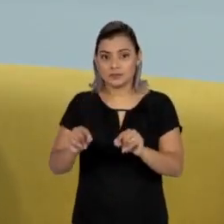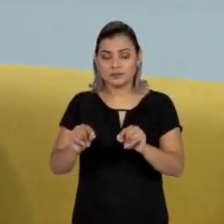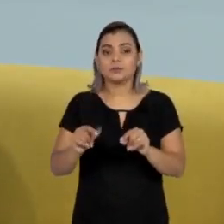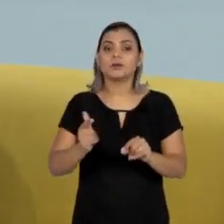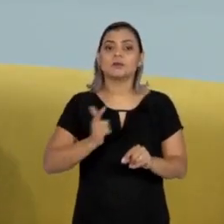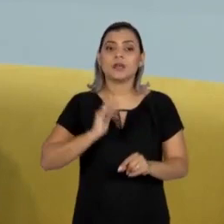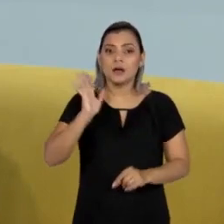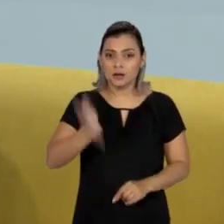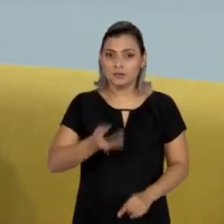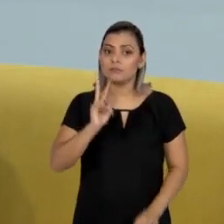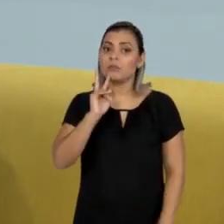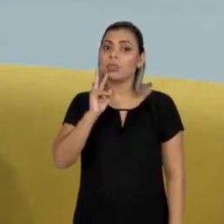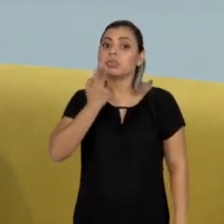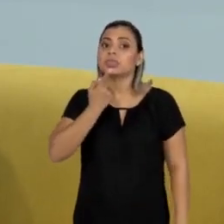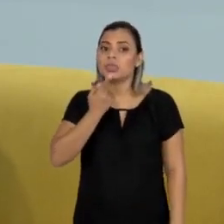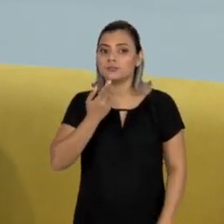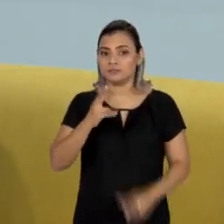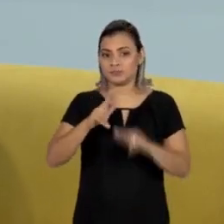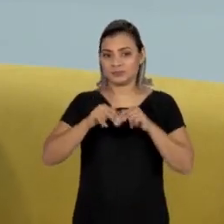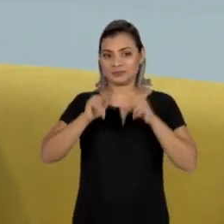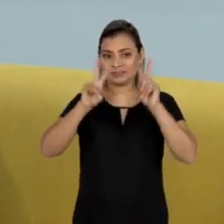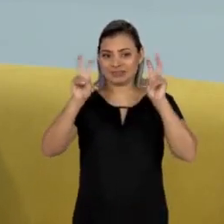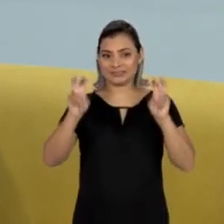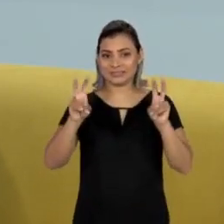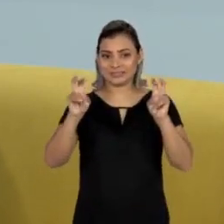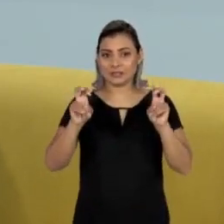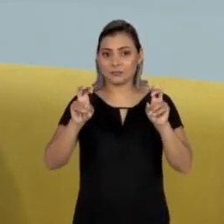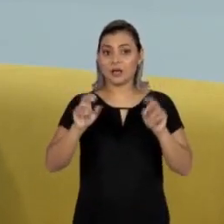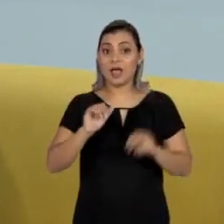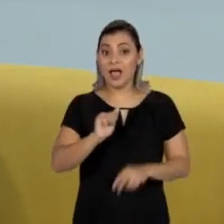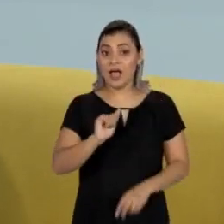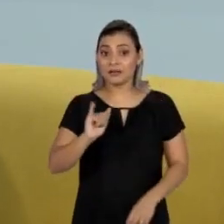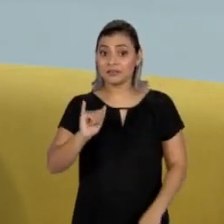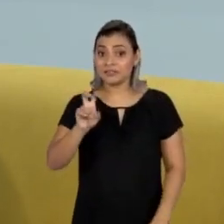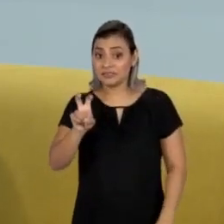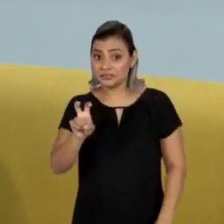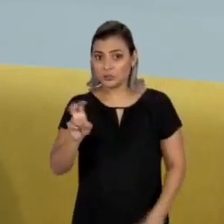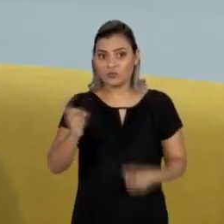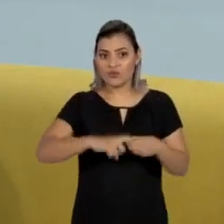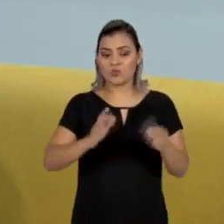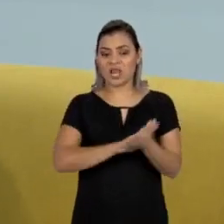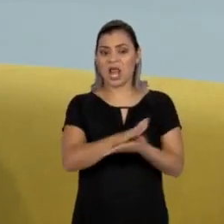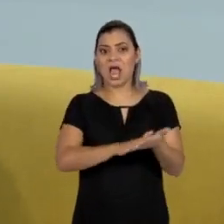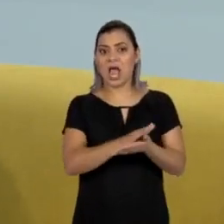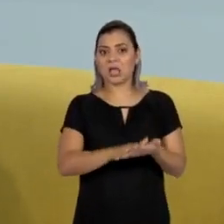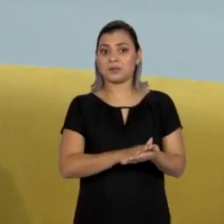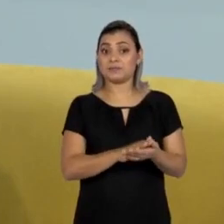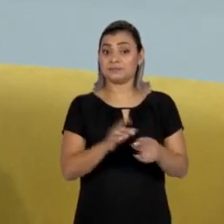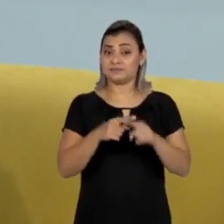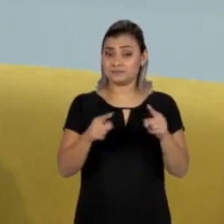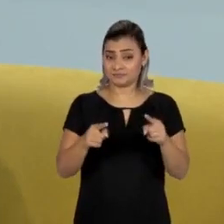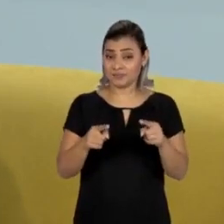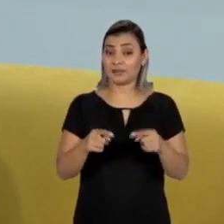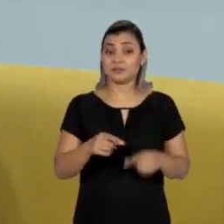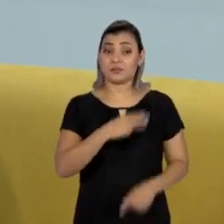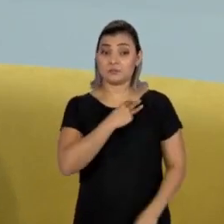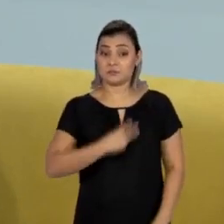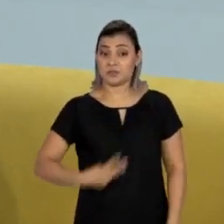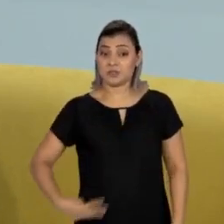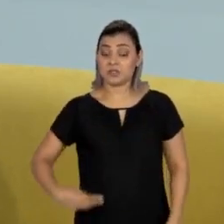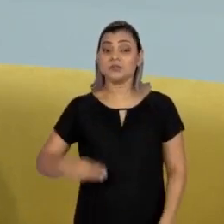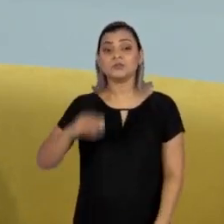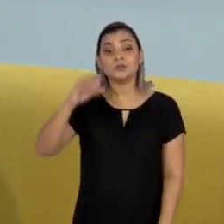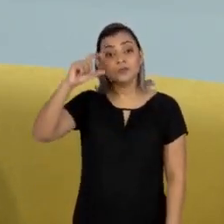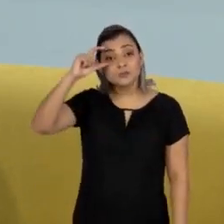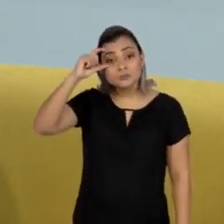voltar atrás a respeito das falas sobre um novo ato institucional número 5, o ministro da Economia, Paulo Guedes, foi criticado